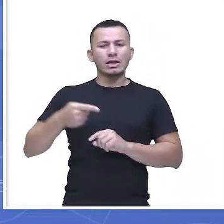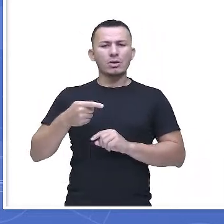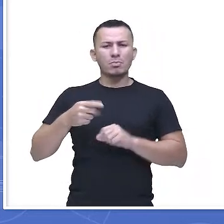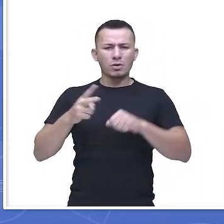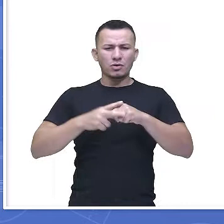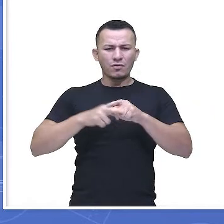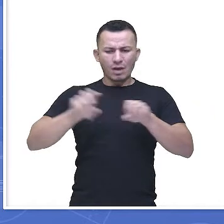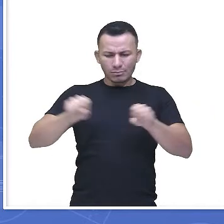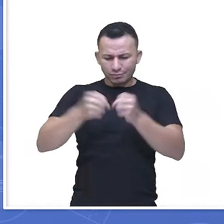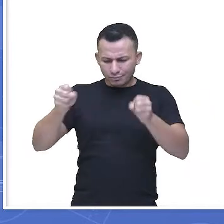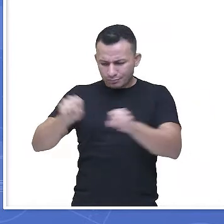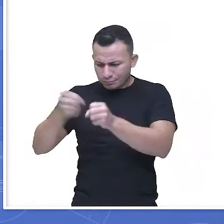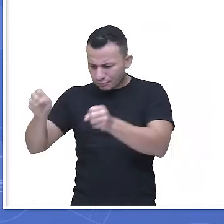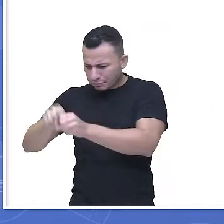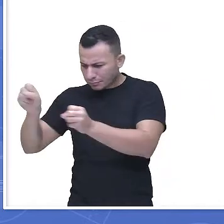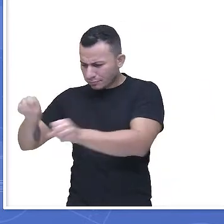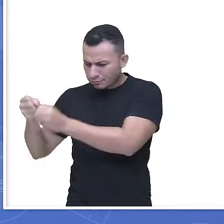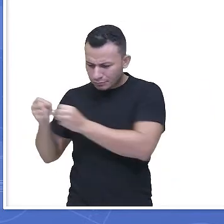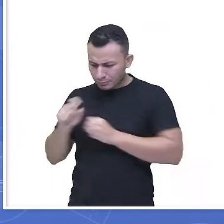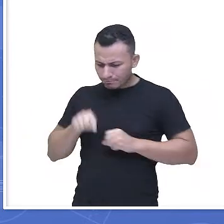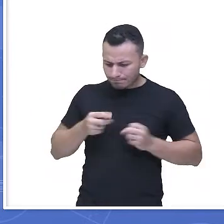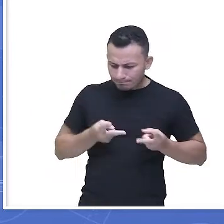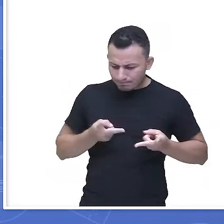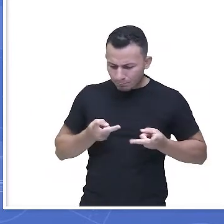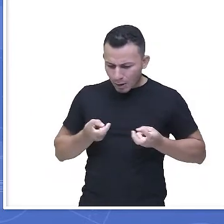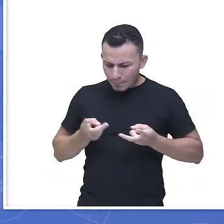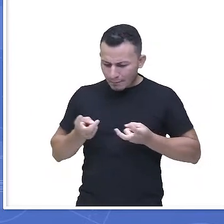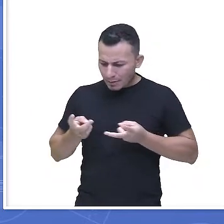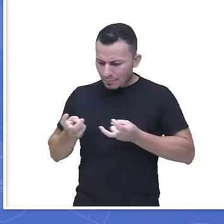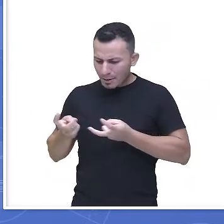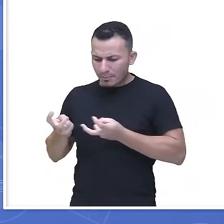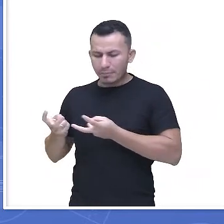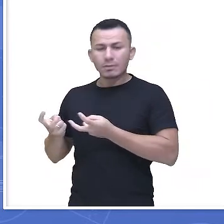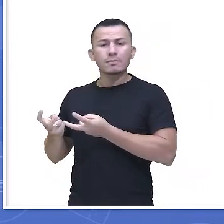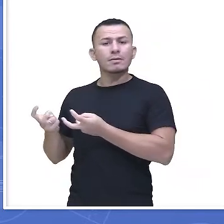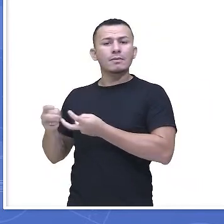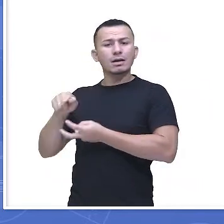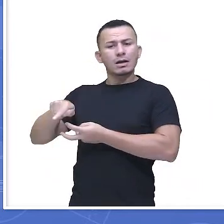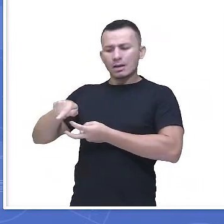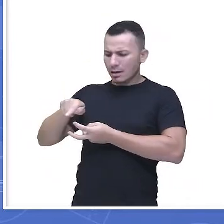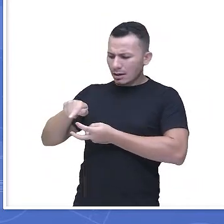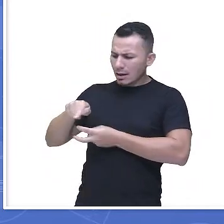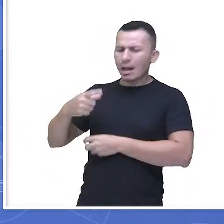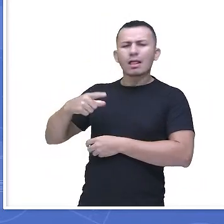alguns frascos e aí, com o tempo, ele percebeu que tinha